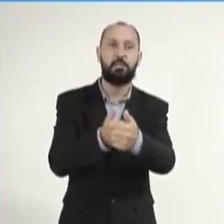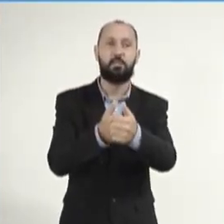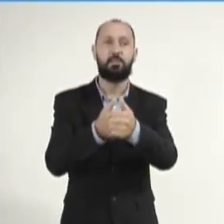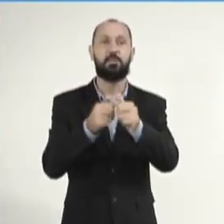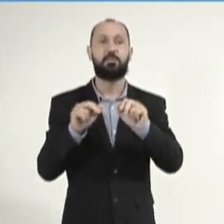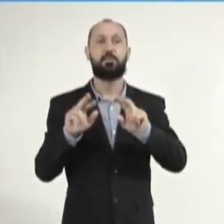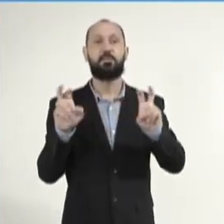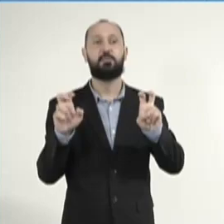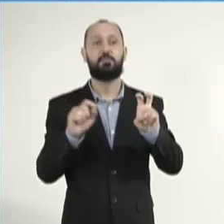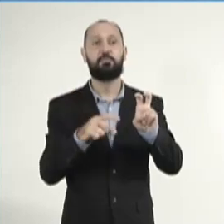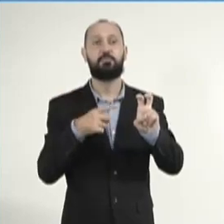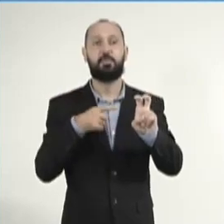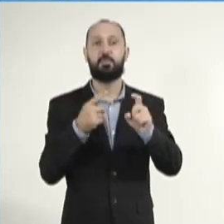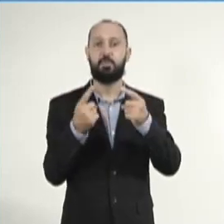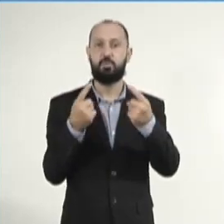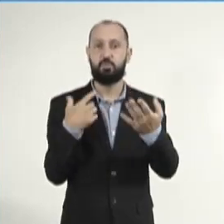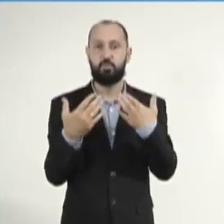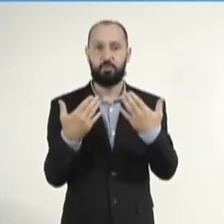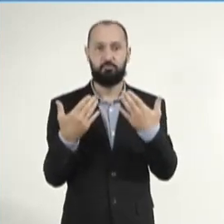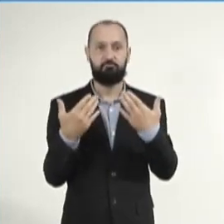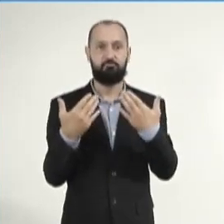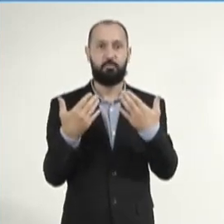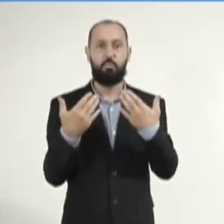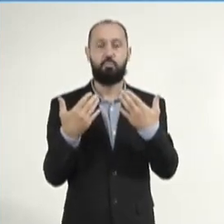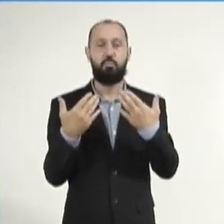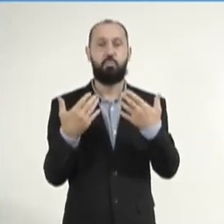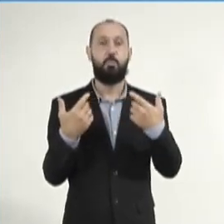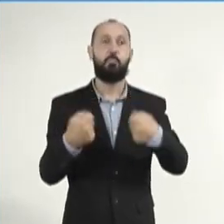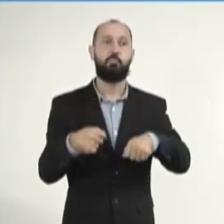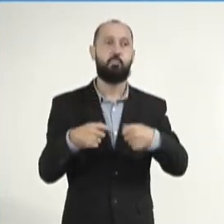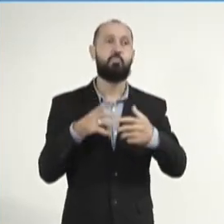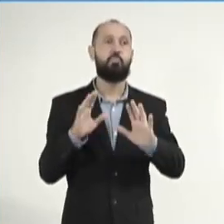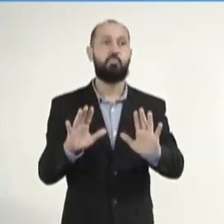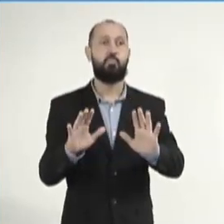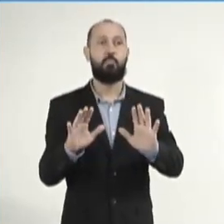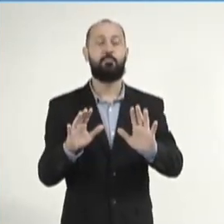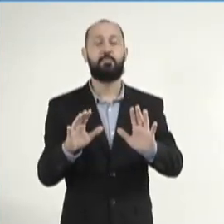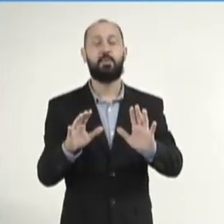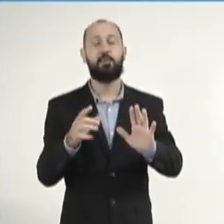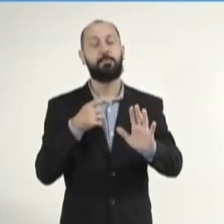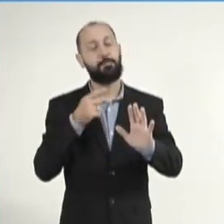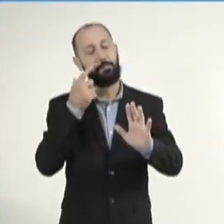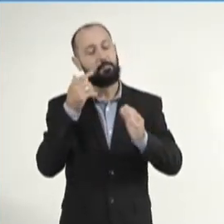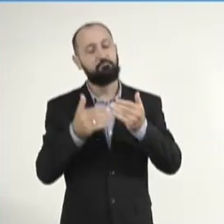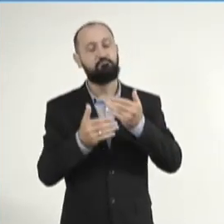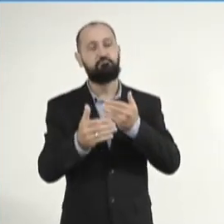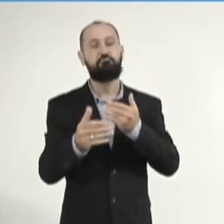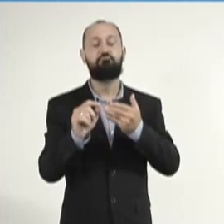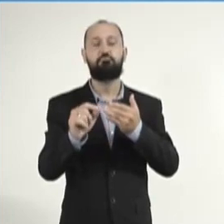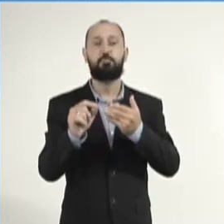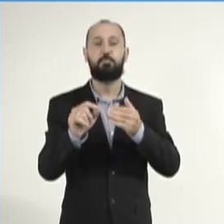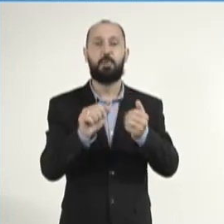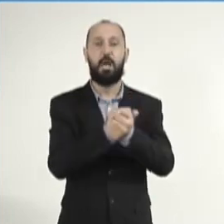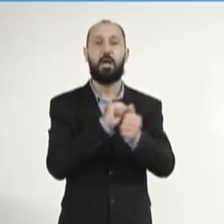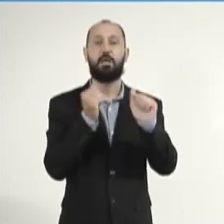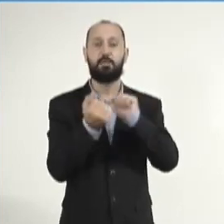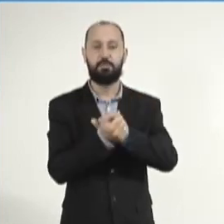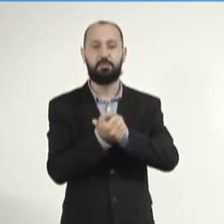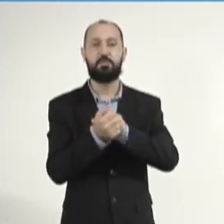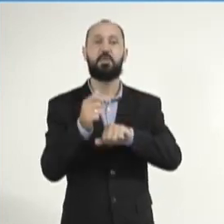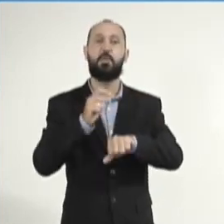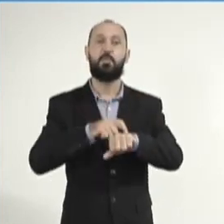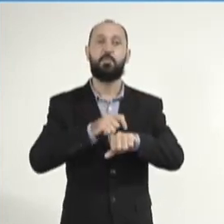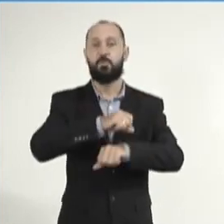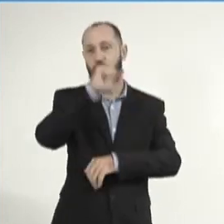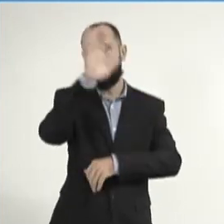frente dessa discussão, e aí teria que ter uma PEC, né, para regulamentar essa